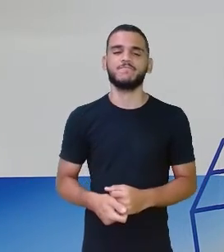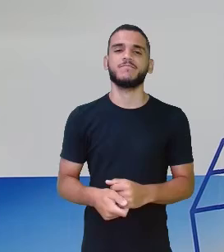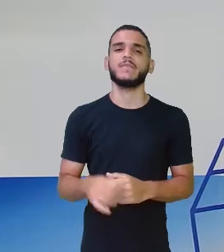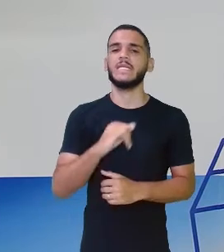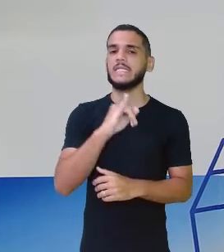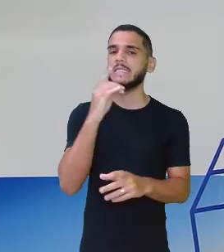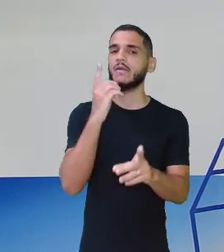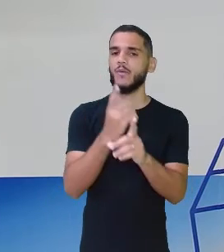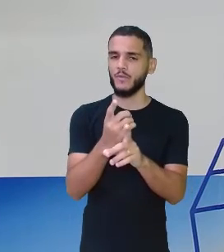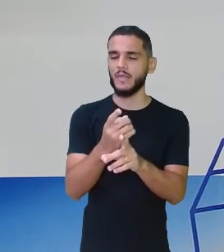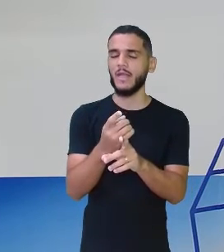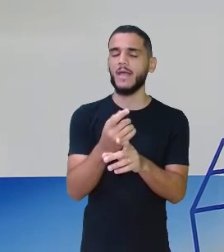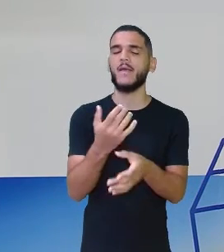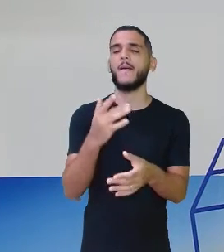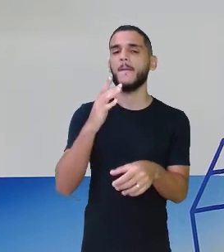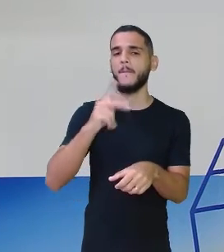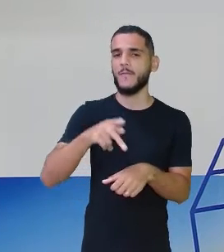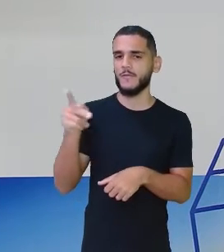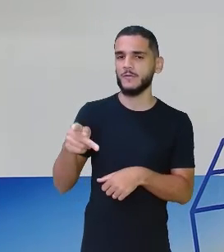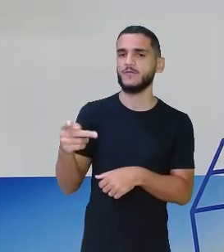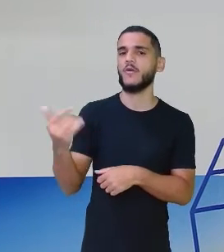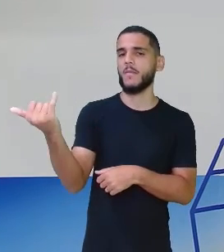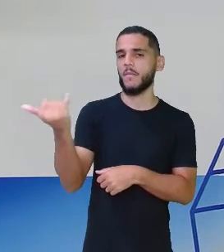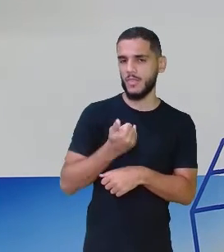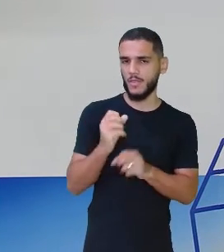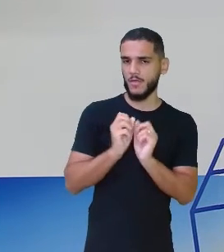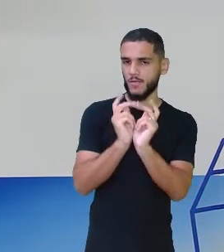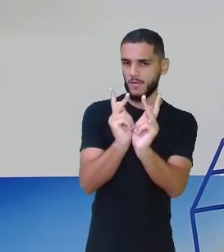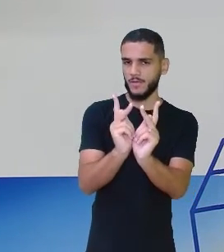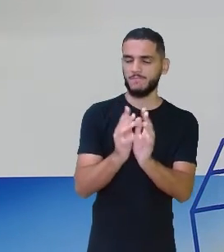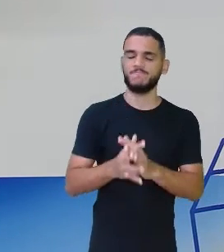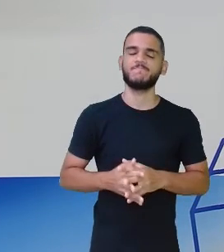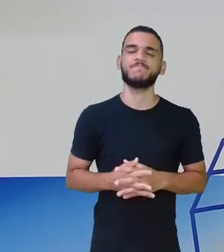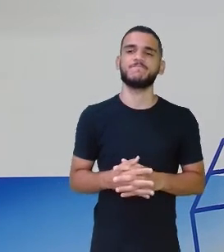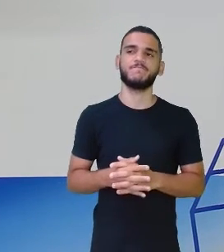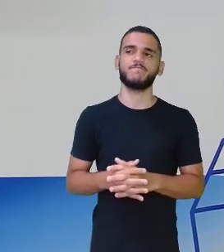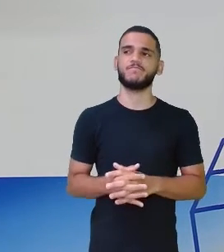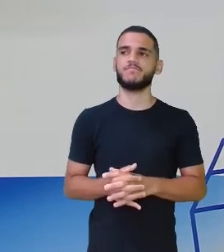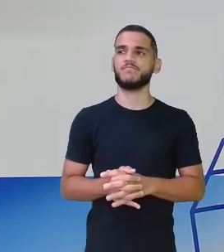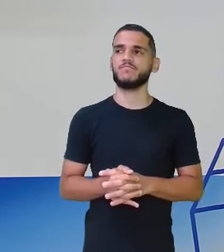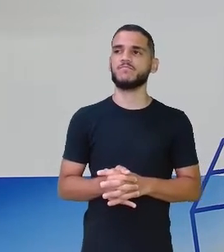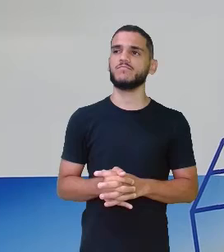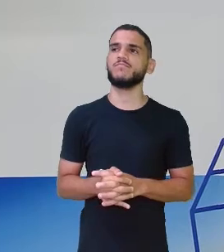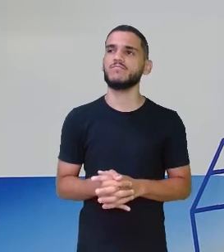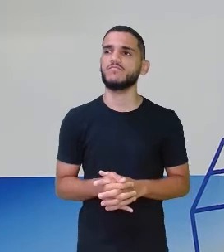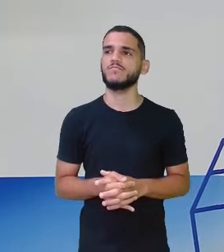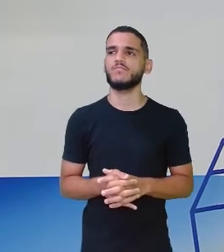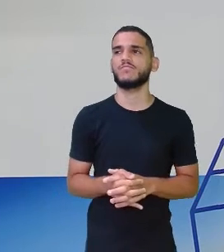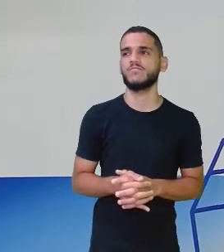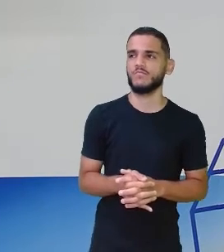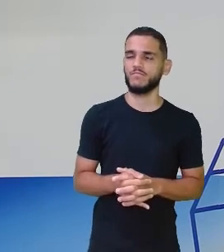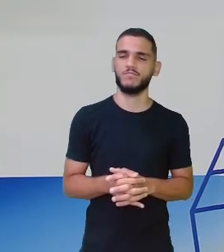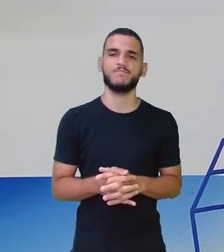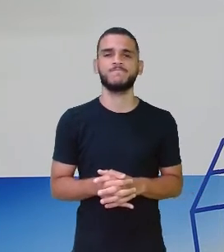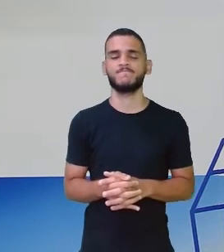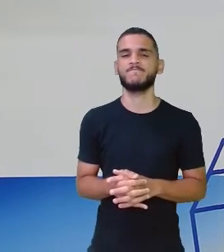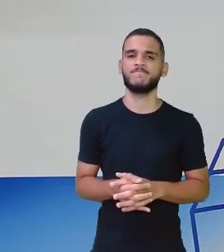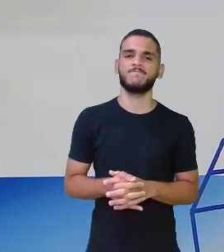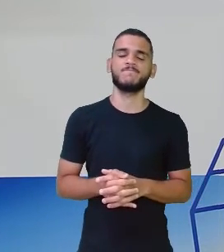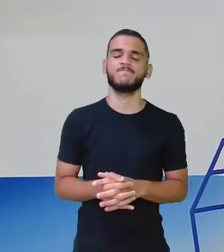ver se você está atento, se você está atenta a essa aula. Tranquilo? Vamos lá, vamos dar prosseguimento à